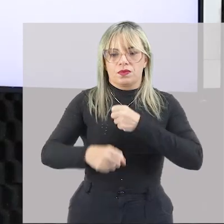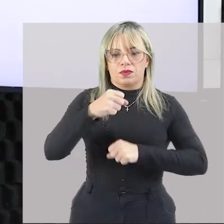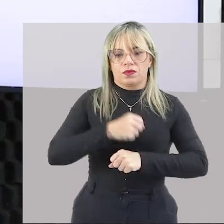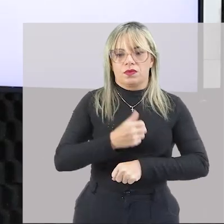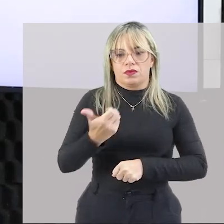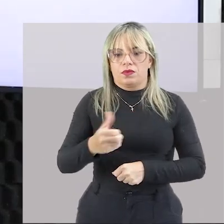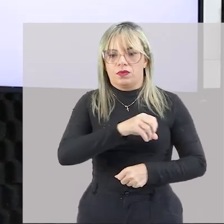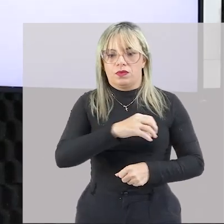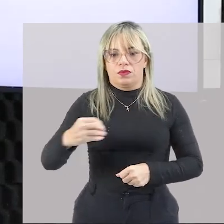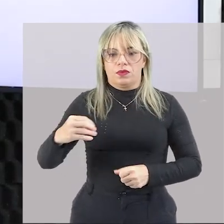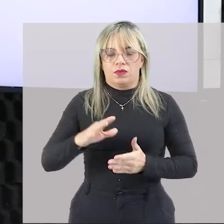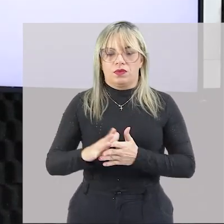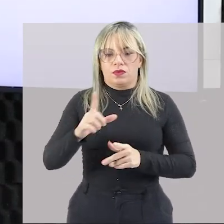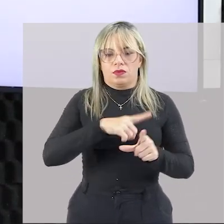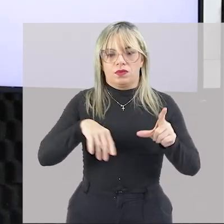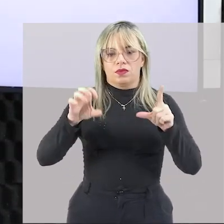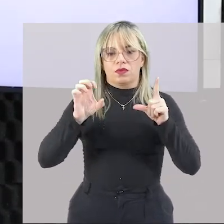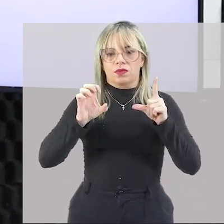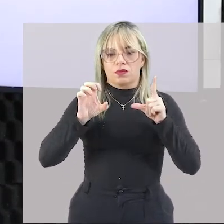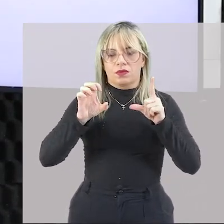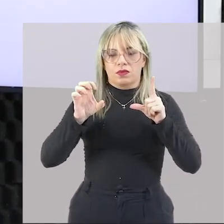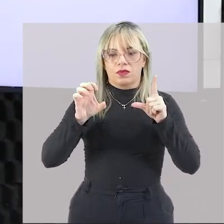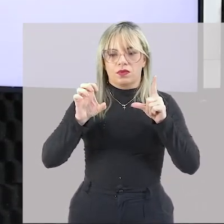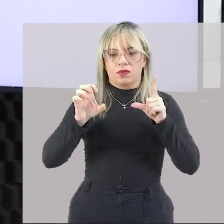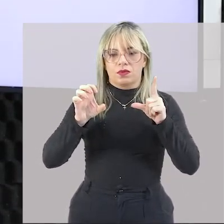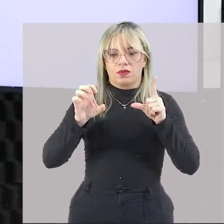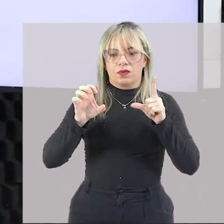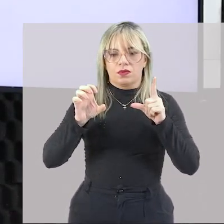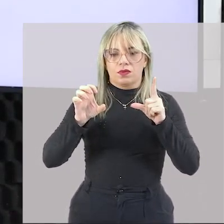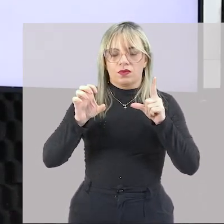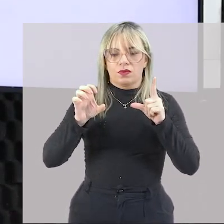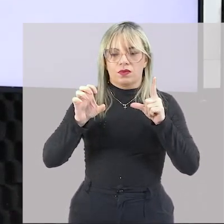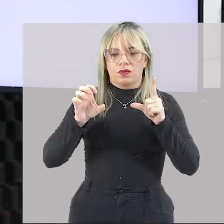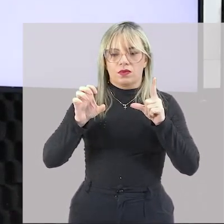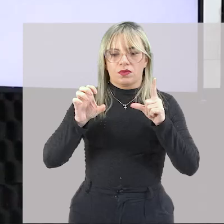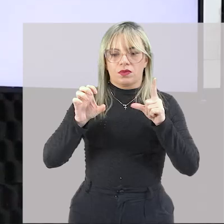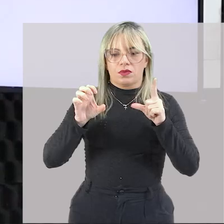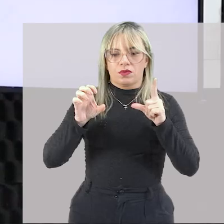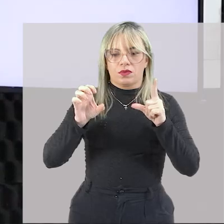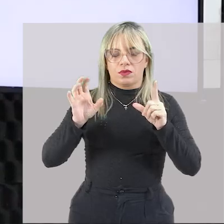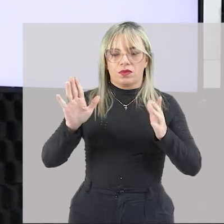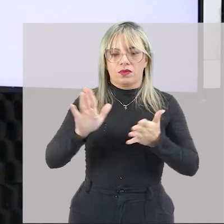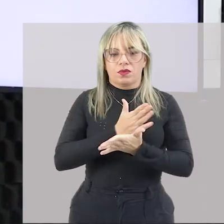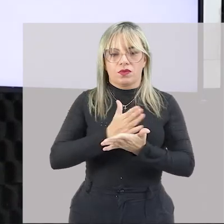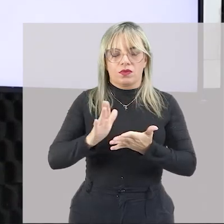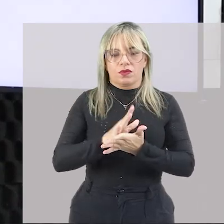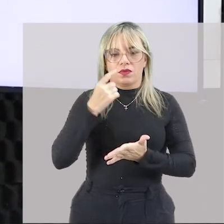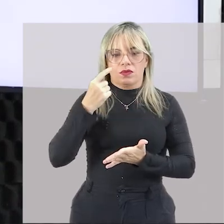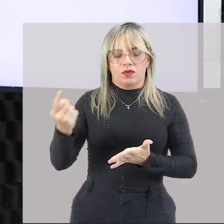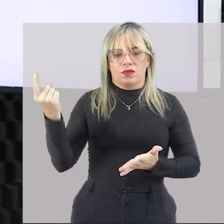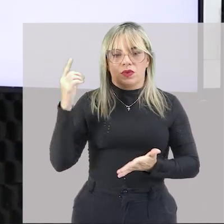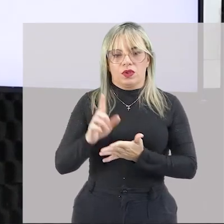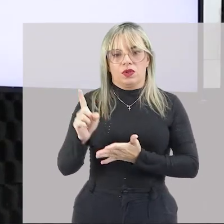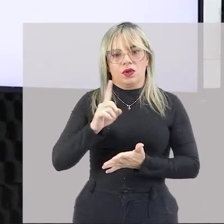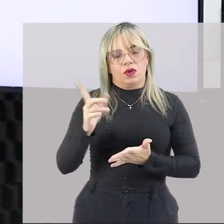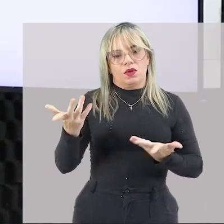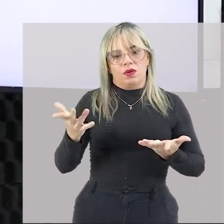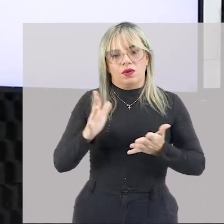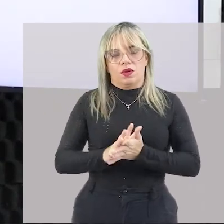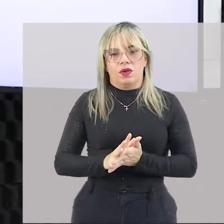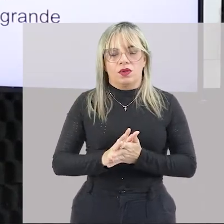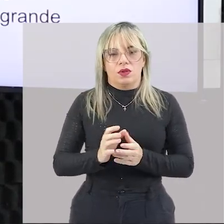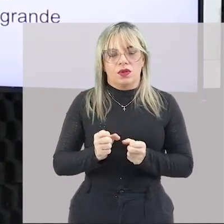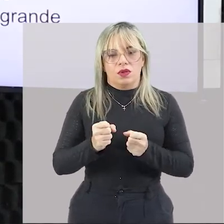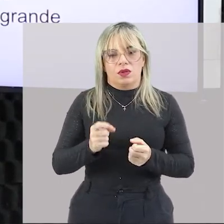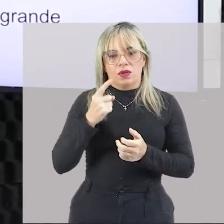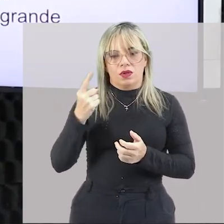E. Interesse em produtos indesejáveis que revelam uma consciência sustentável no mercado. Alguns deles não são tão sustentáveis. Então, qual seria a